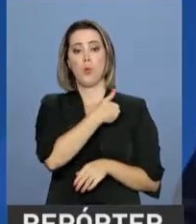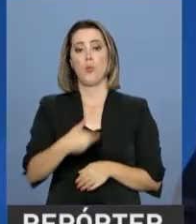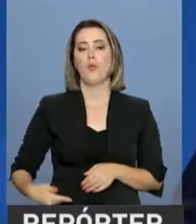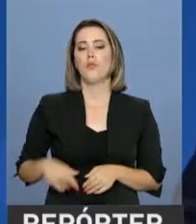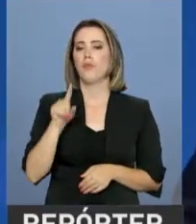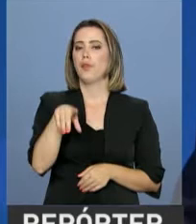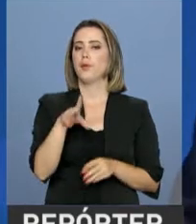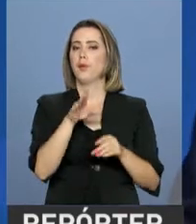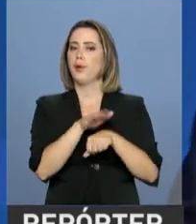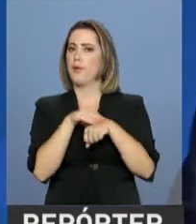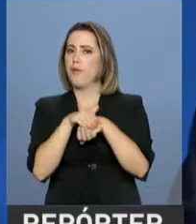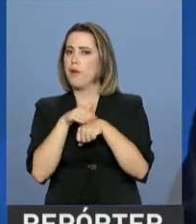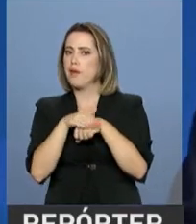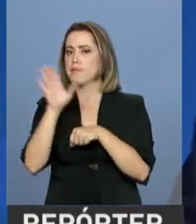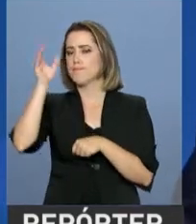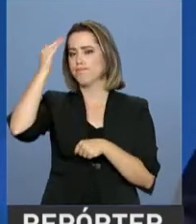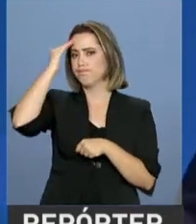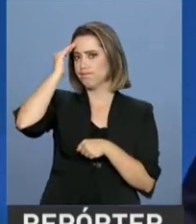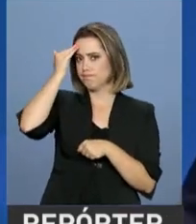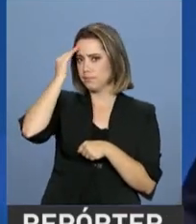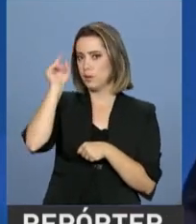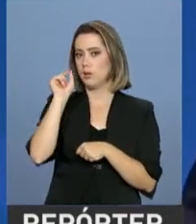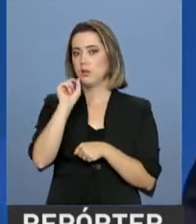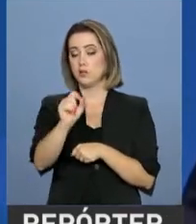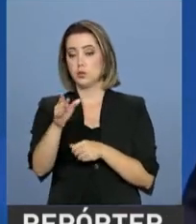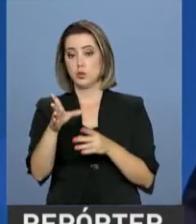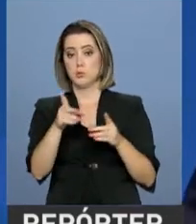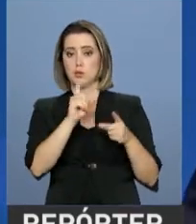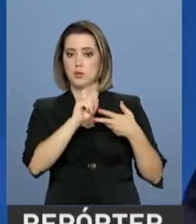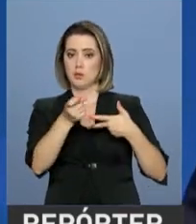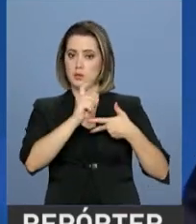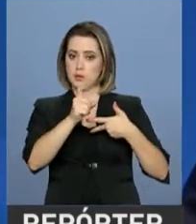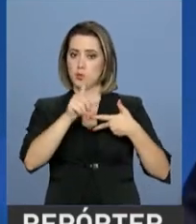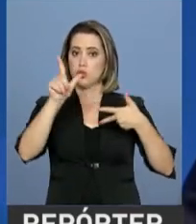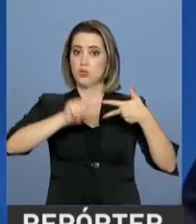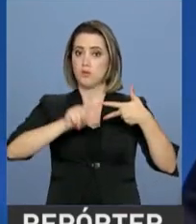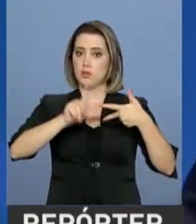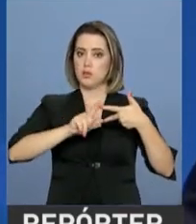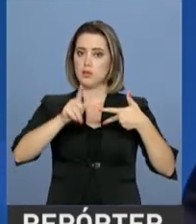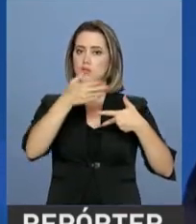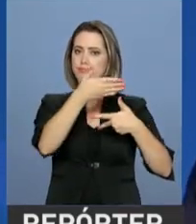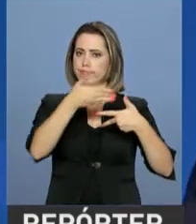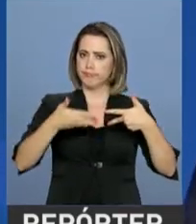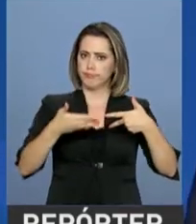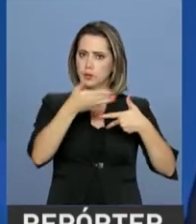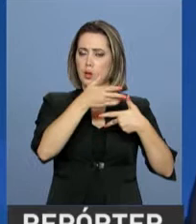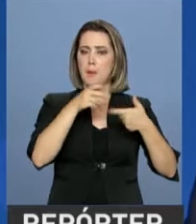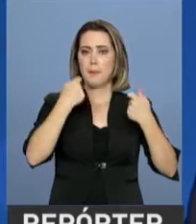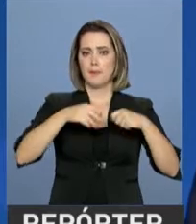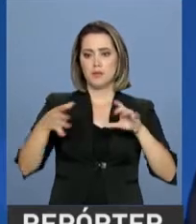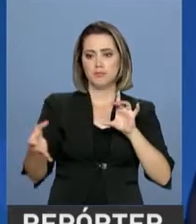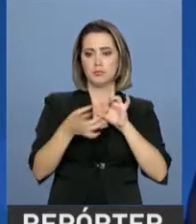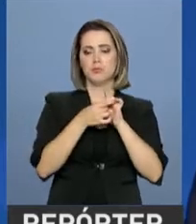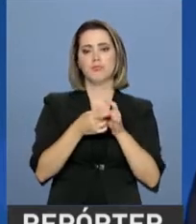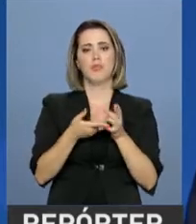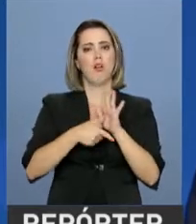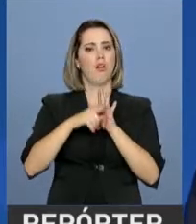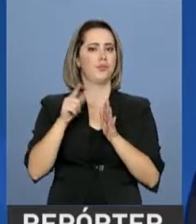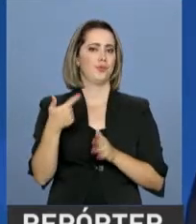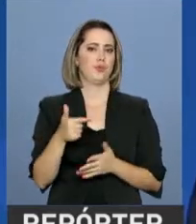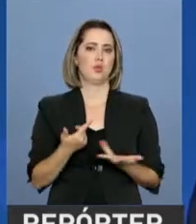entendimento entre o executivo eo legislativo durante muito tempo ocorreu